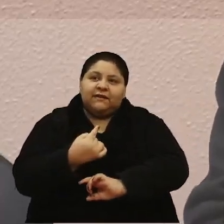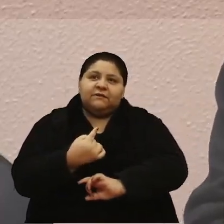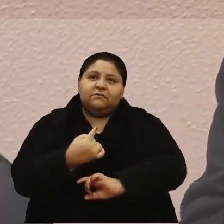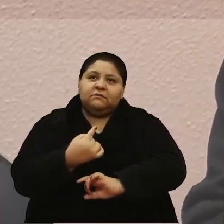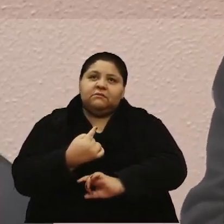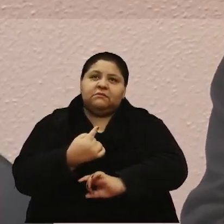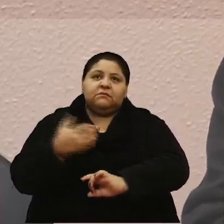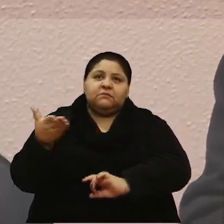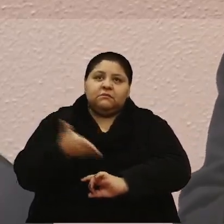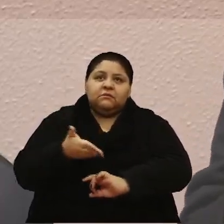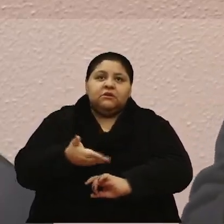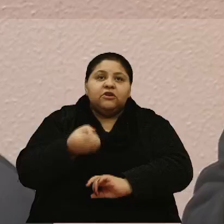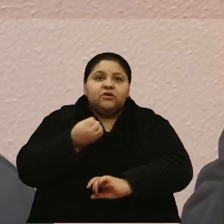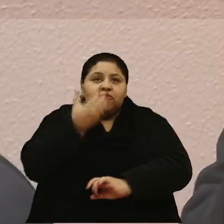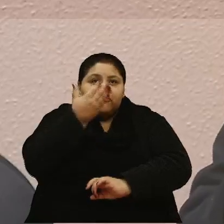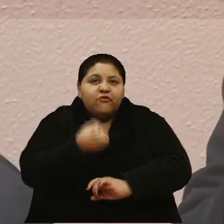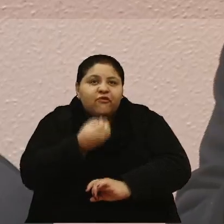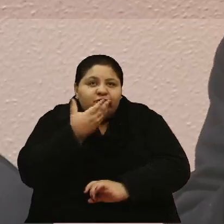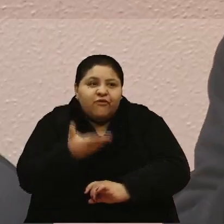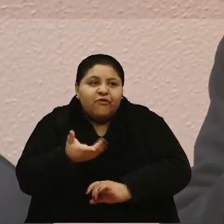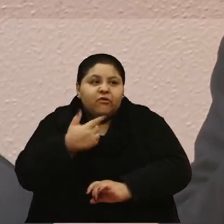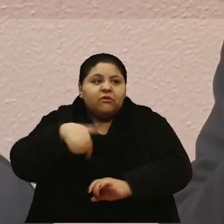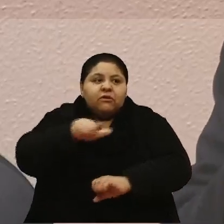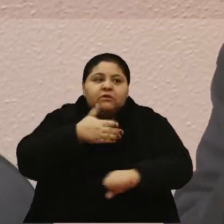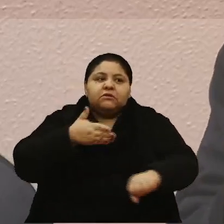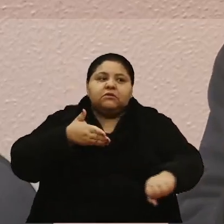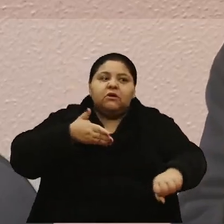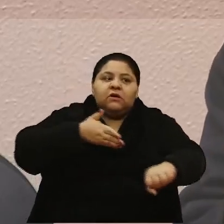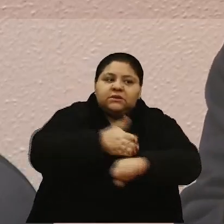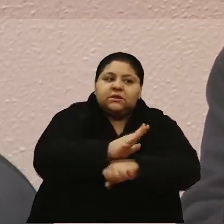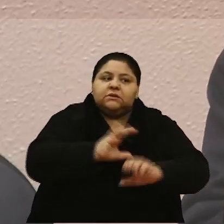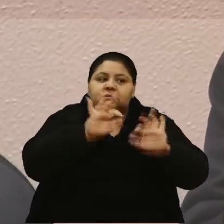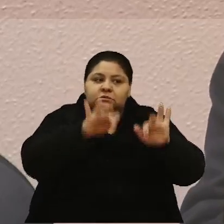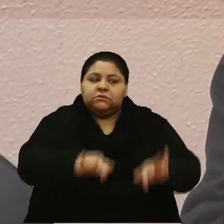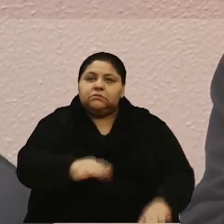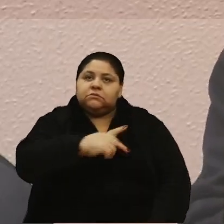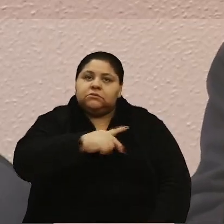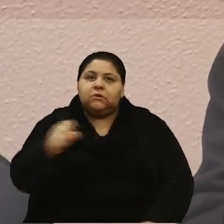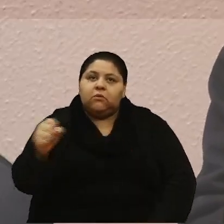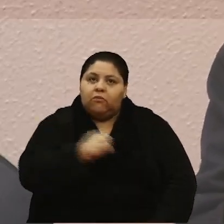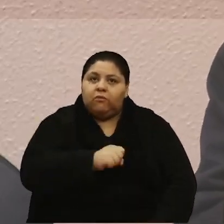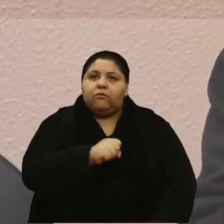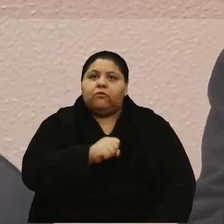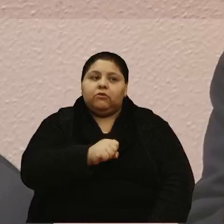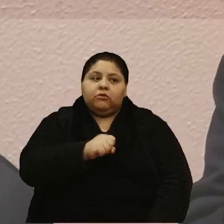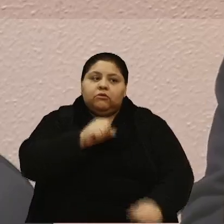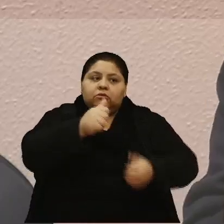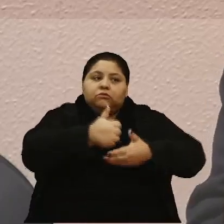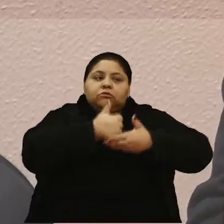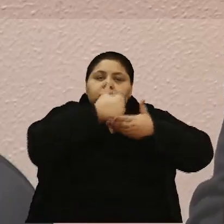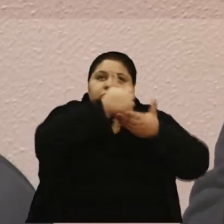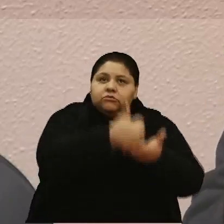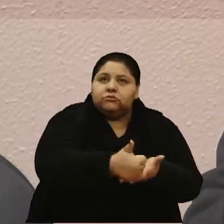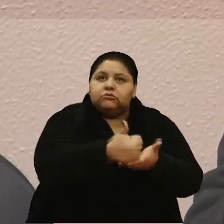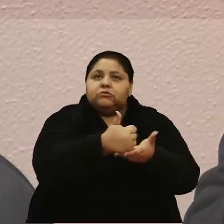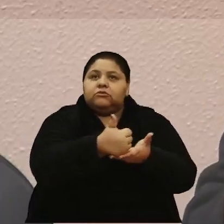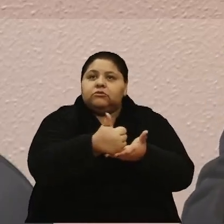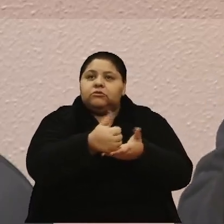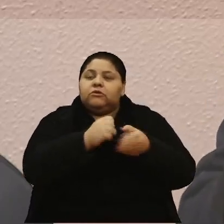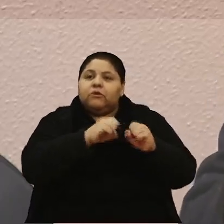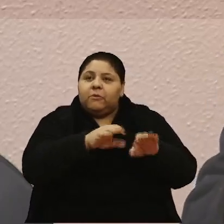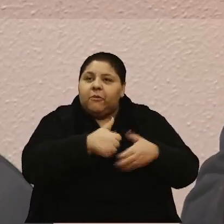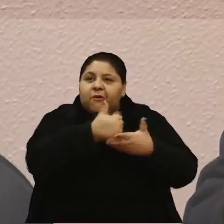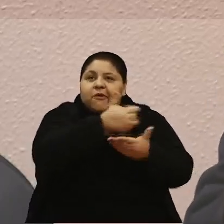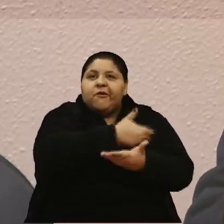investindo naquilo que vocês são bons e da nossa parte, para concluir, senhor presidente, que a gente possa cada vez mais apoiar iniciativas como essa e apoiar a educação